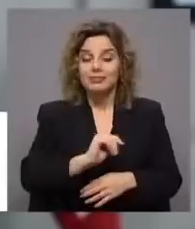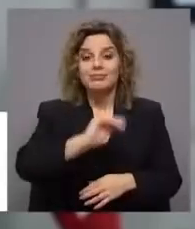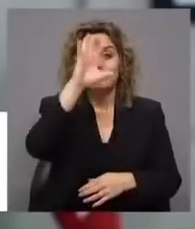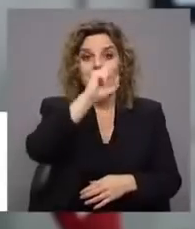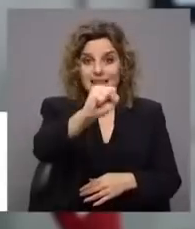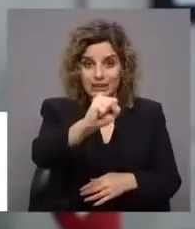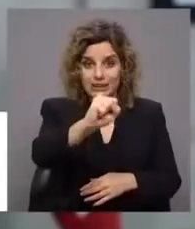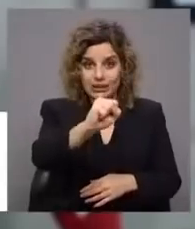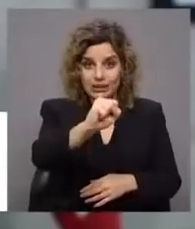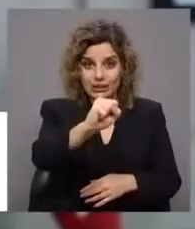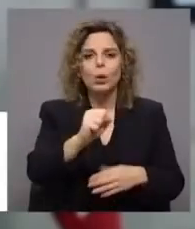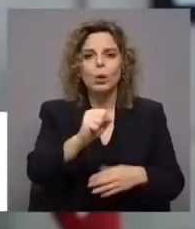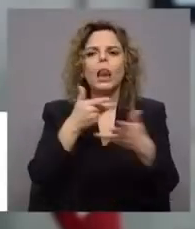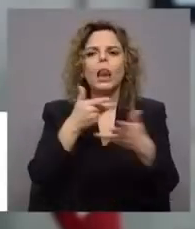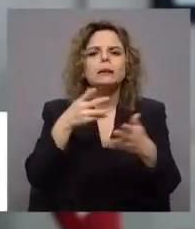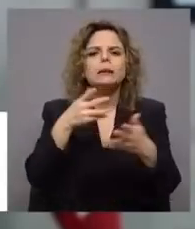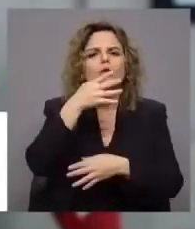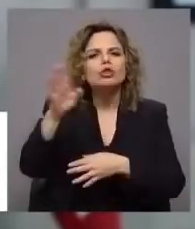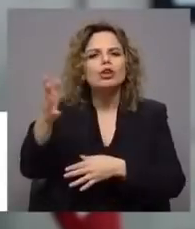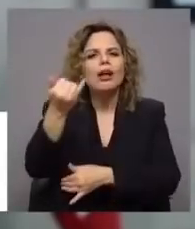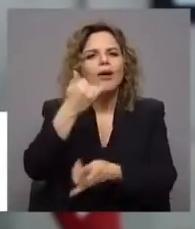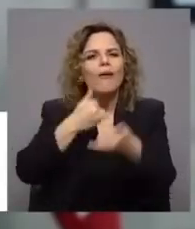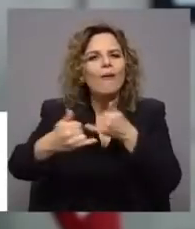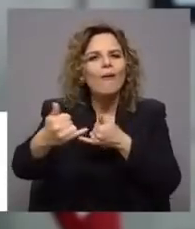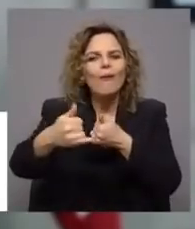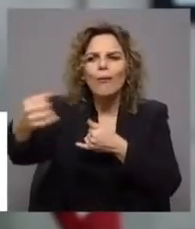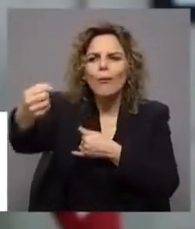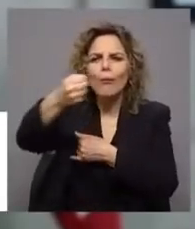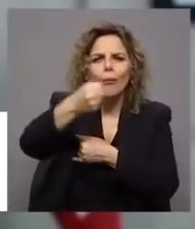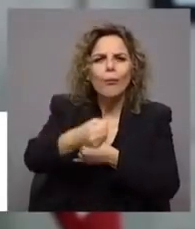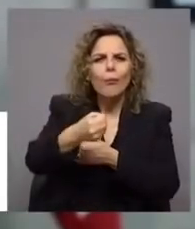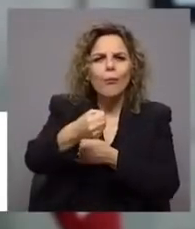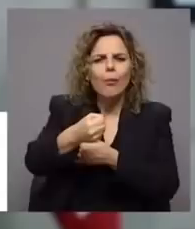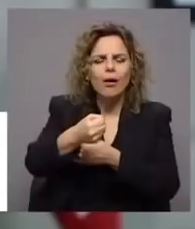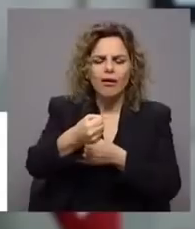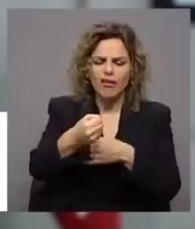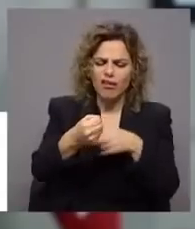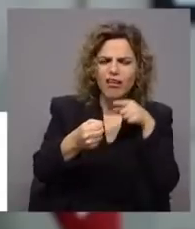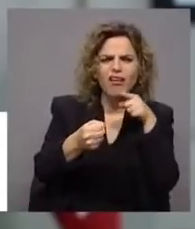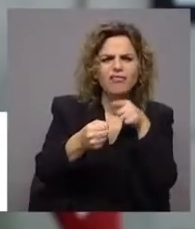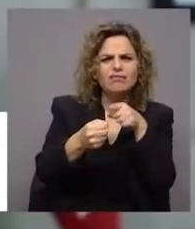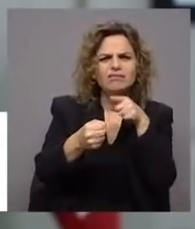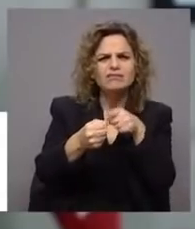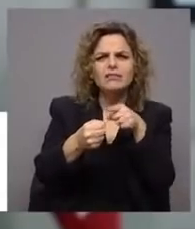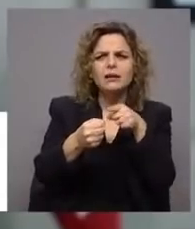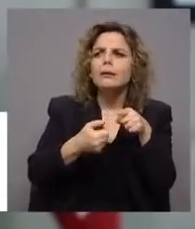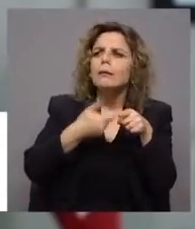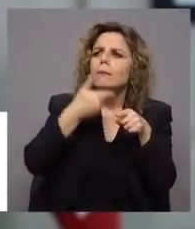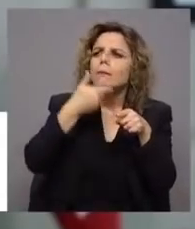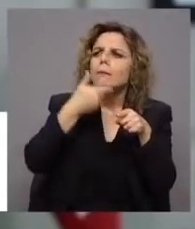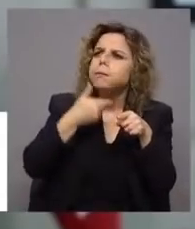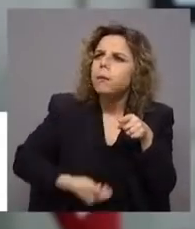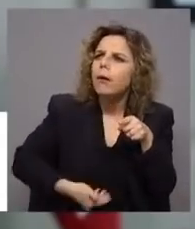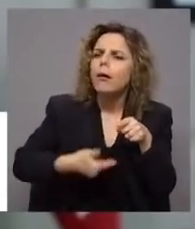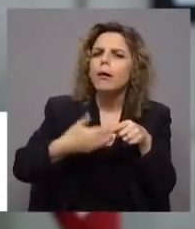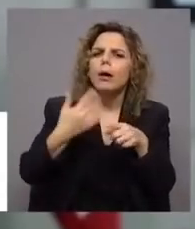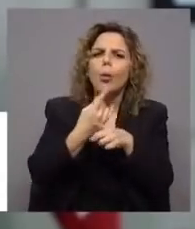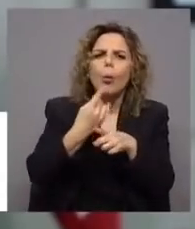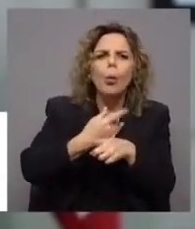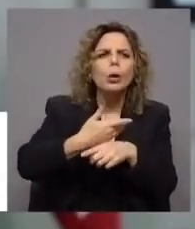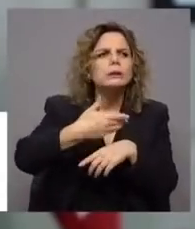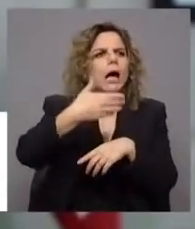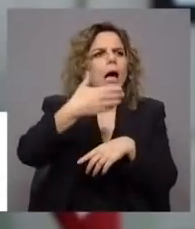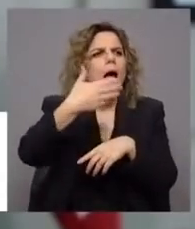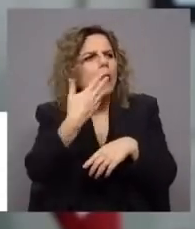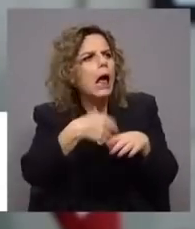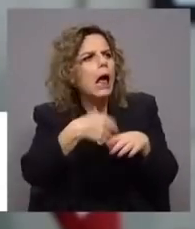das Relações Exteriores e coloca um substituto que não tem nenhuma experiência de diplomacia, num posto